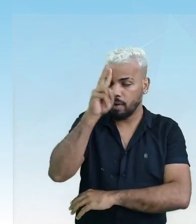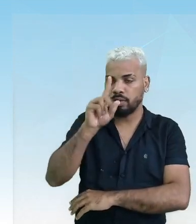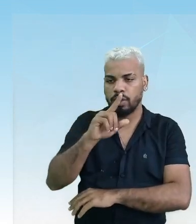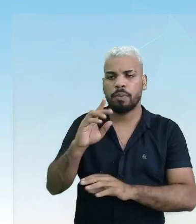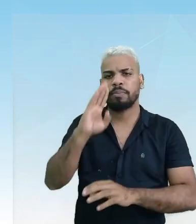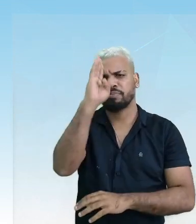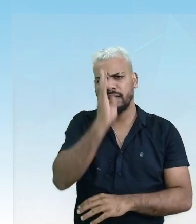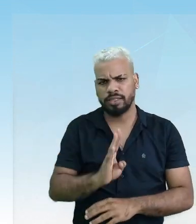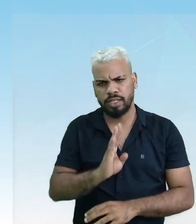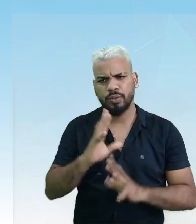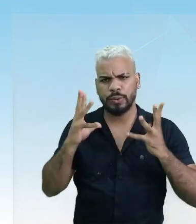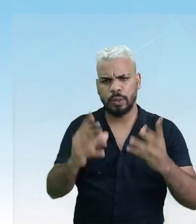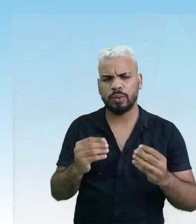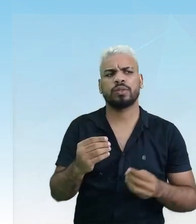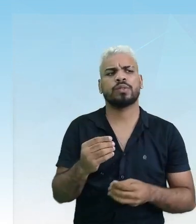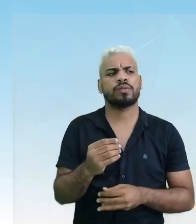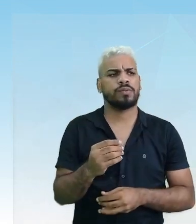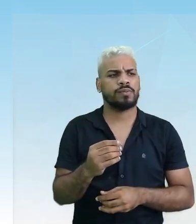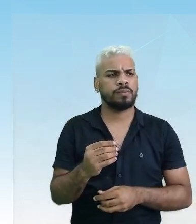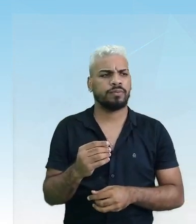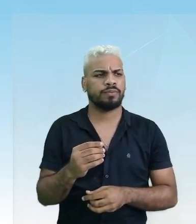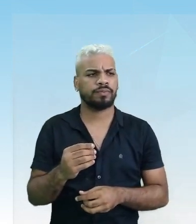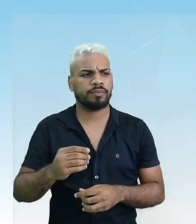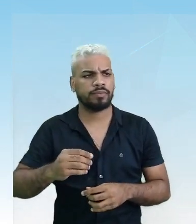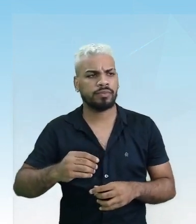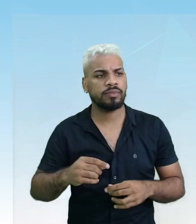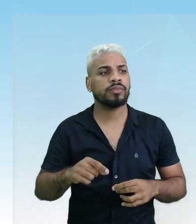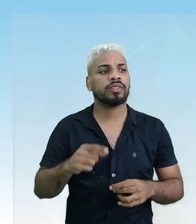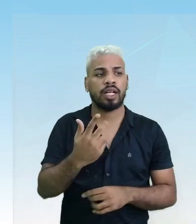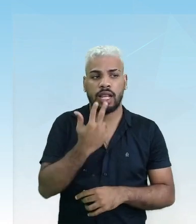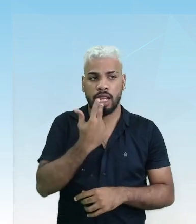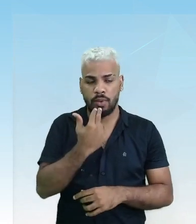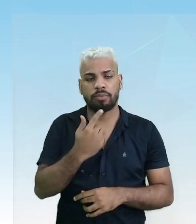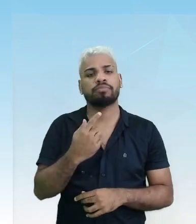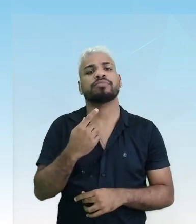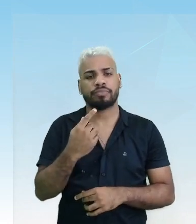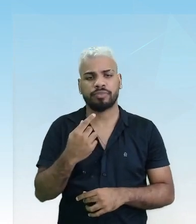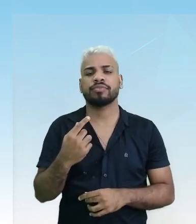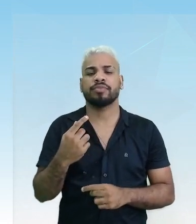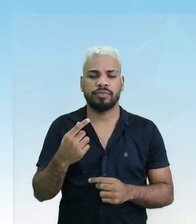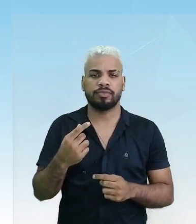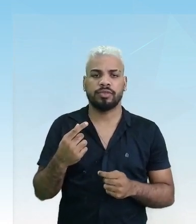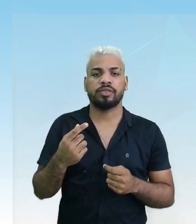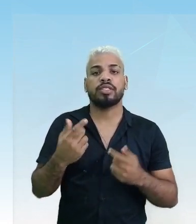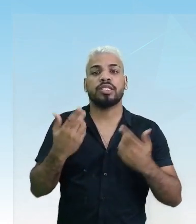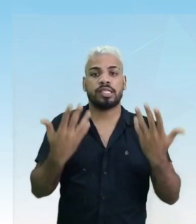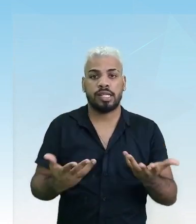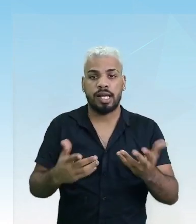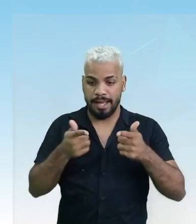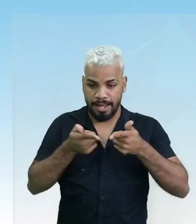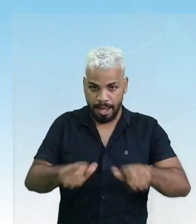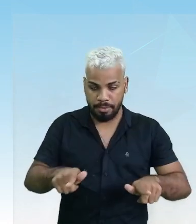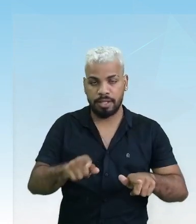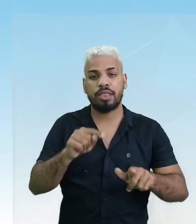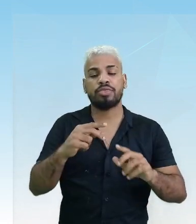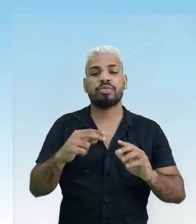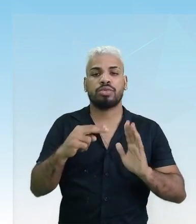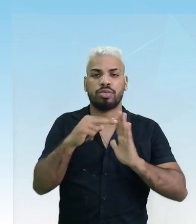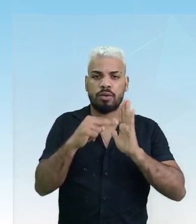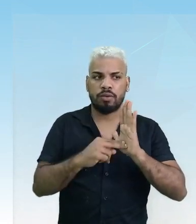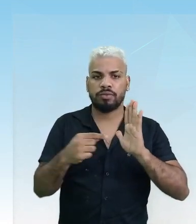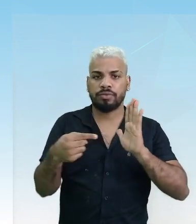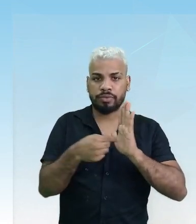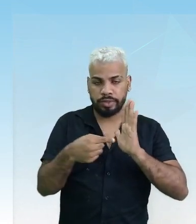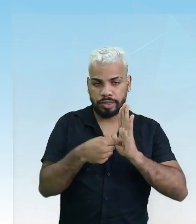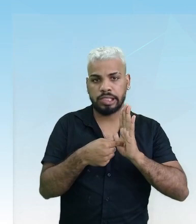todo brasileiro, no sentido, domina a sua língua, todo falante domina a sua língua. A gramática normativa, que é